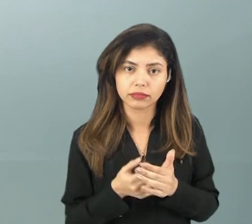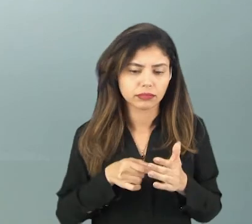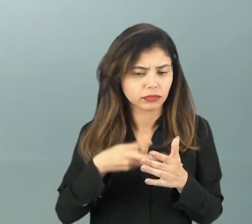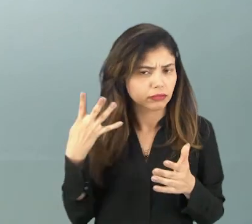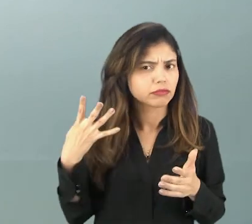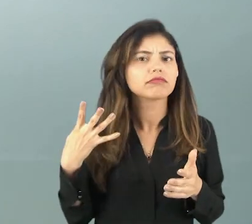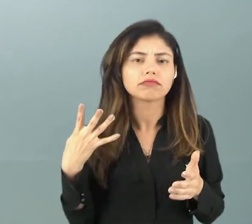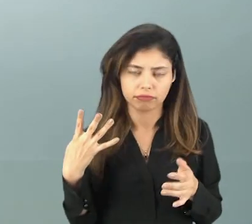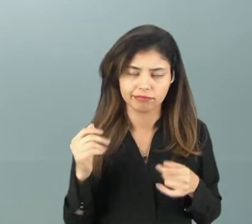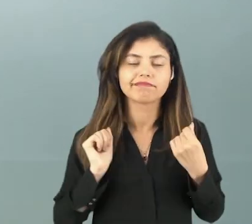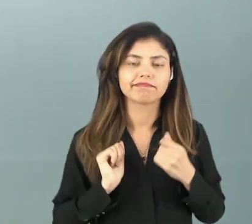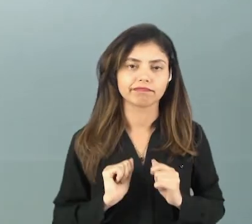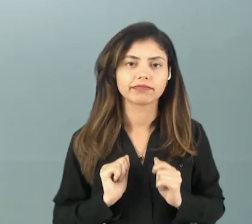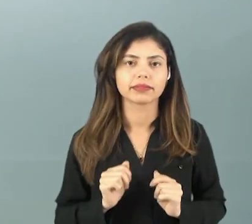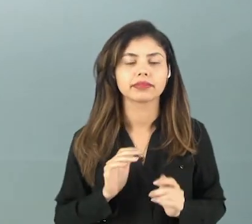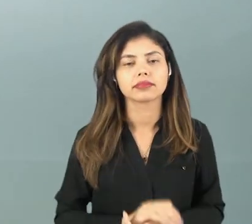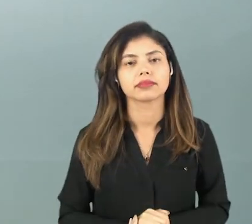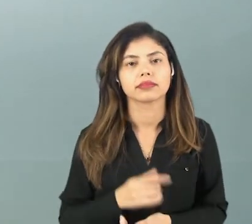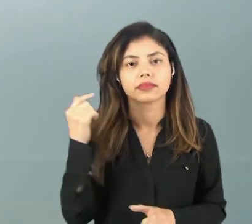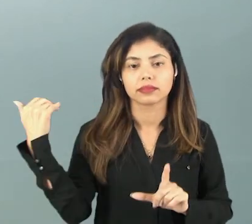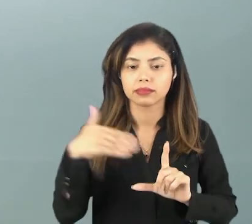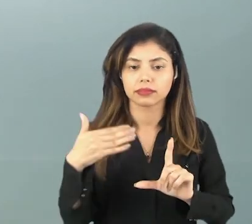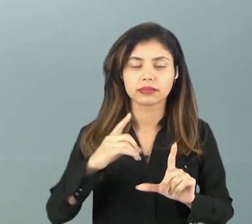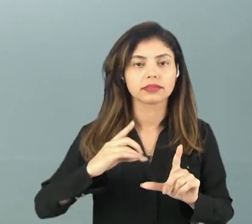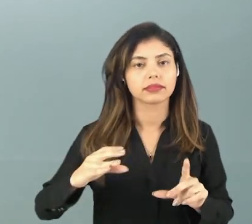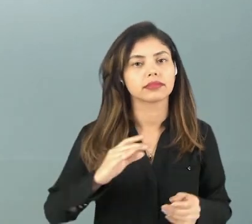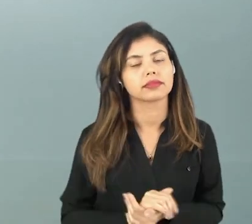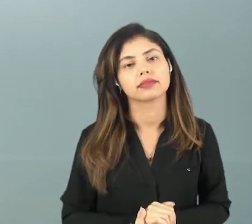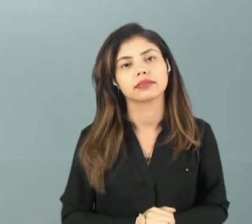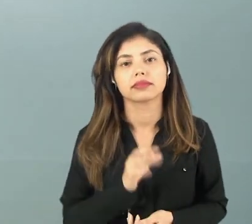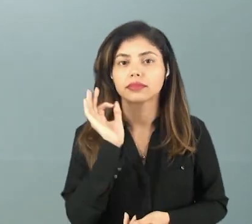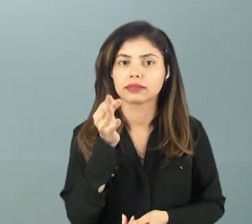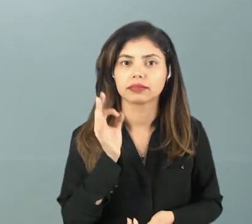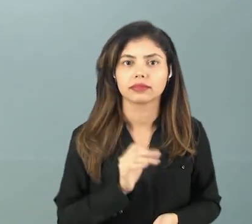vezes você desejar na nossa plataforma Eduque,